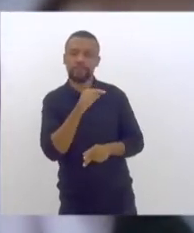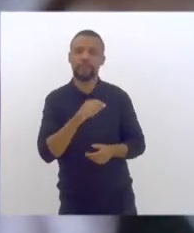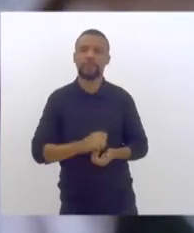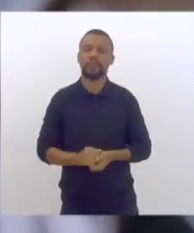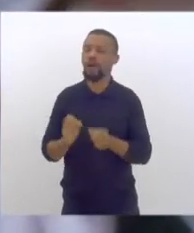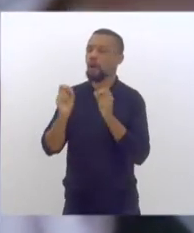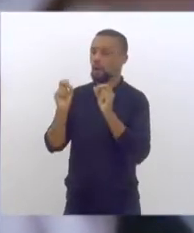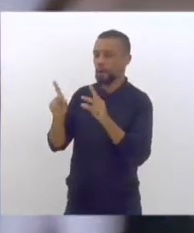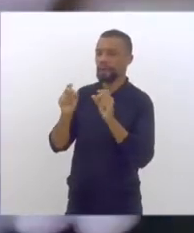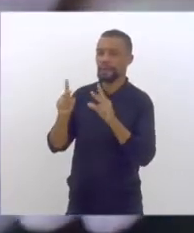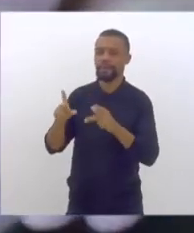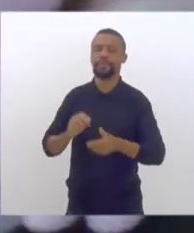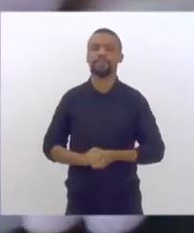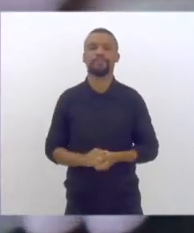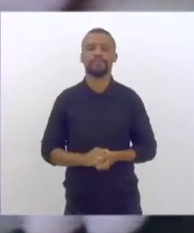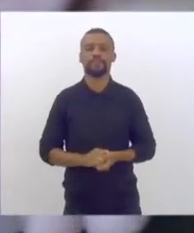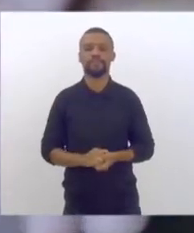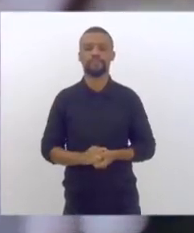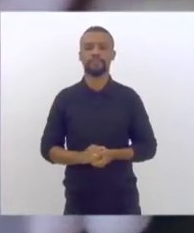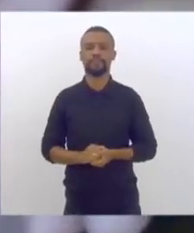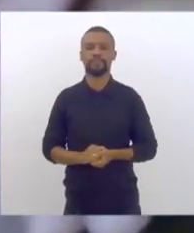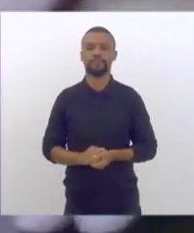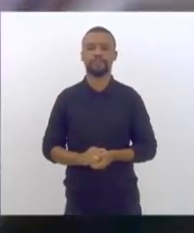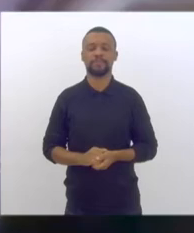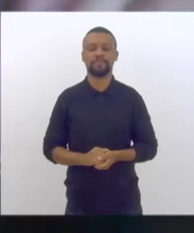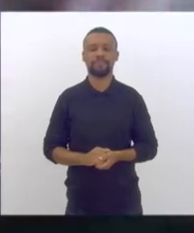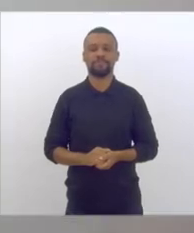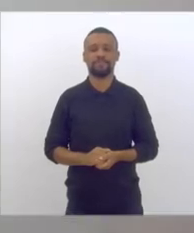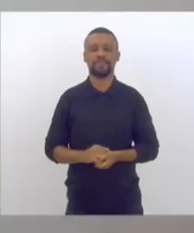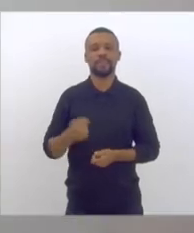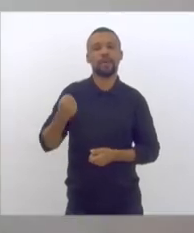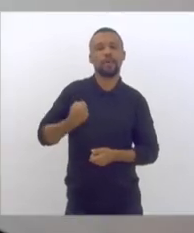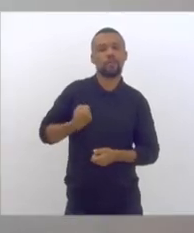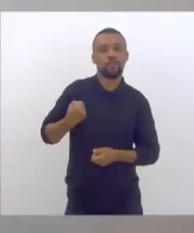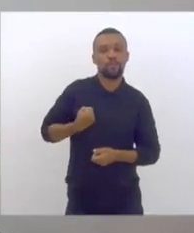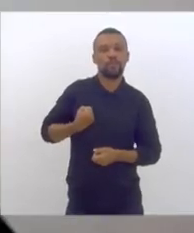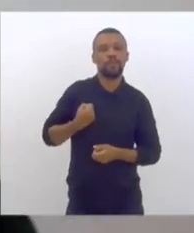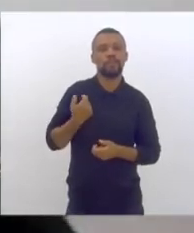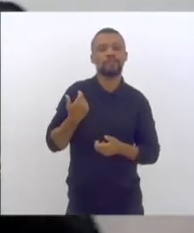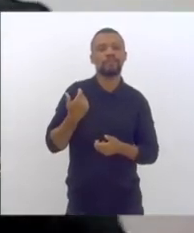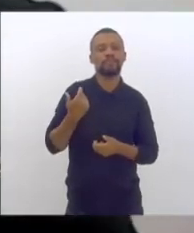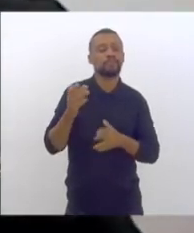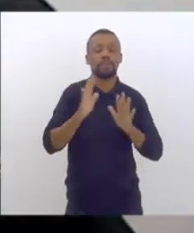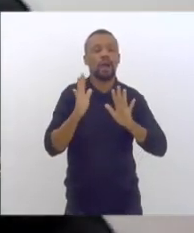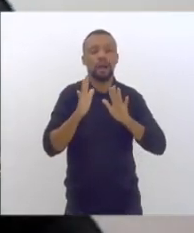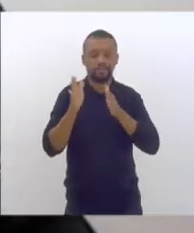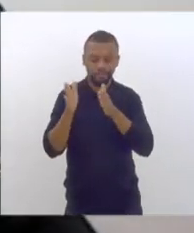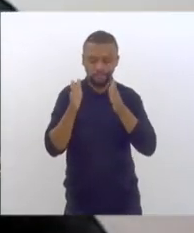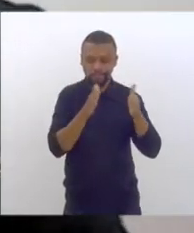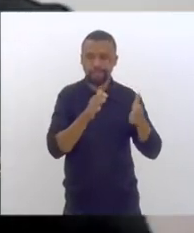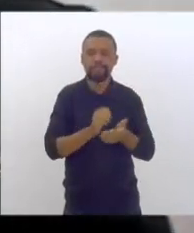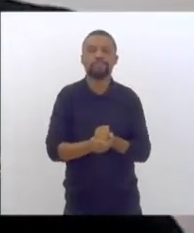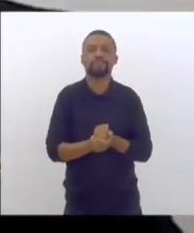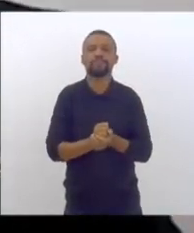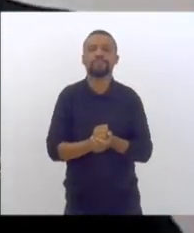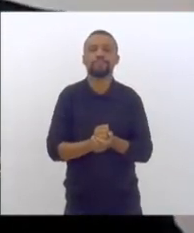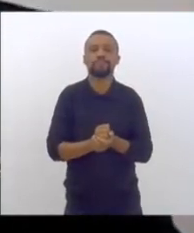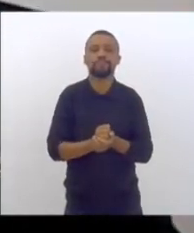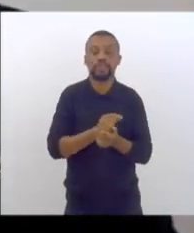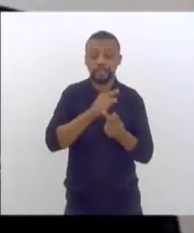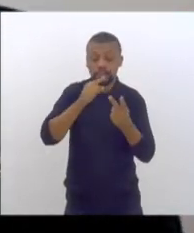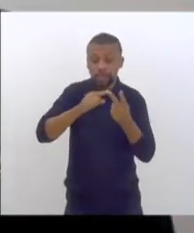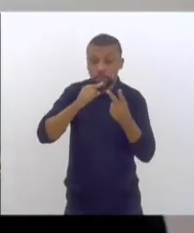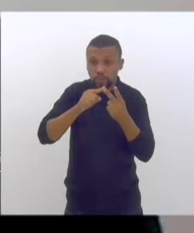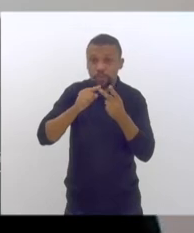ok foi acordo Uber ou daí agora segundo